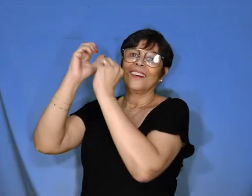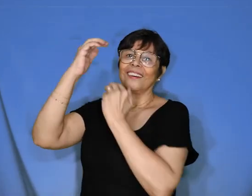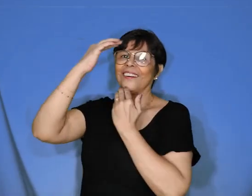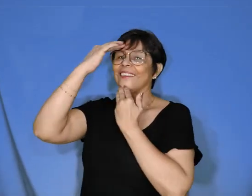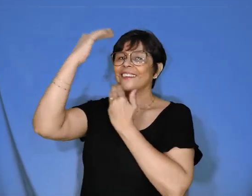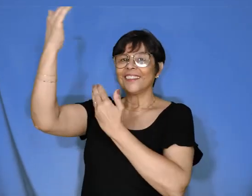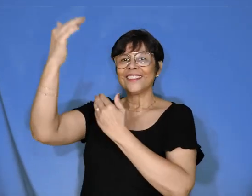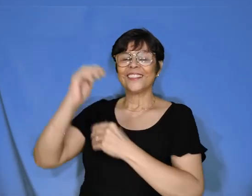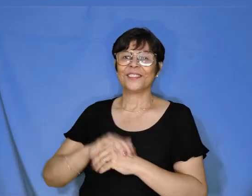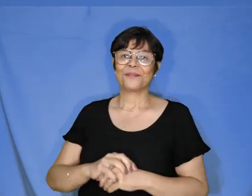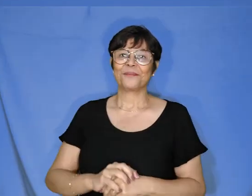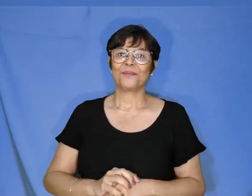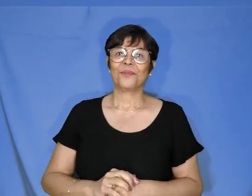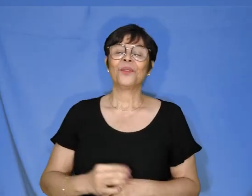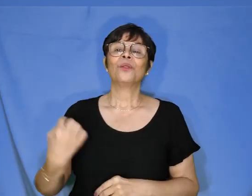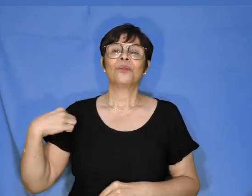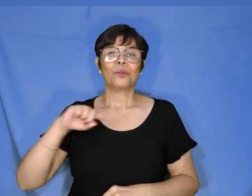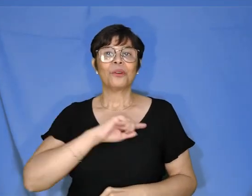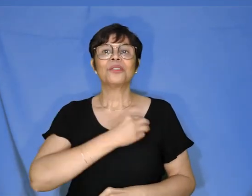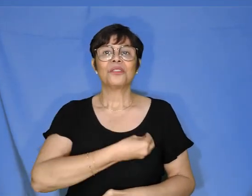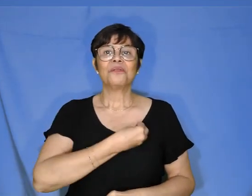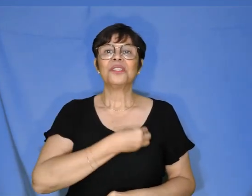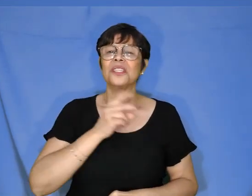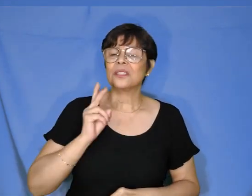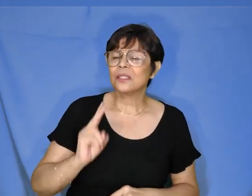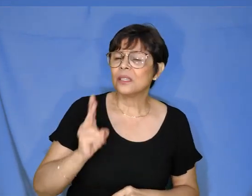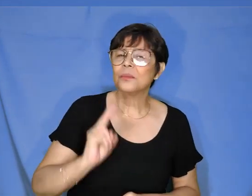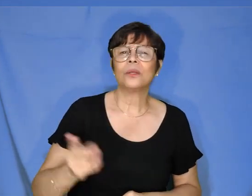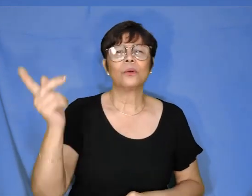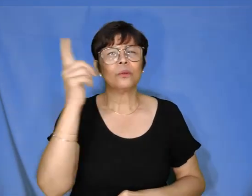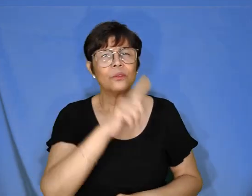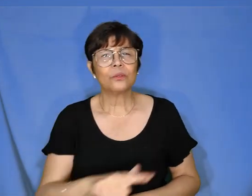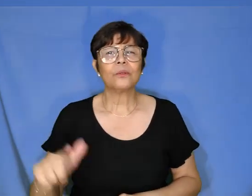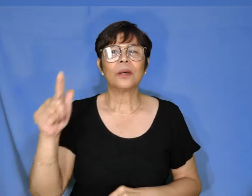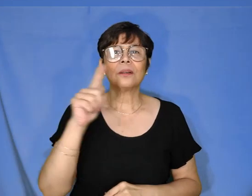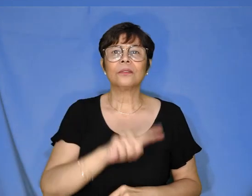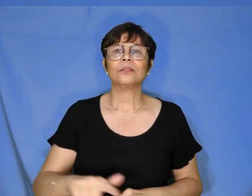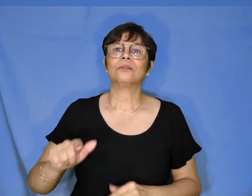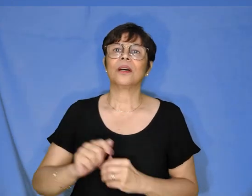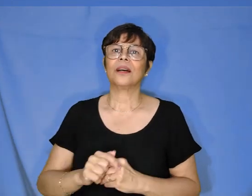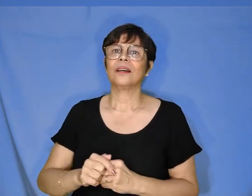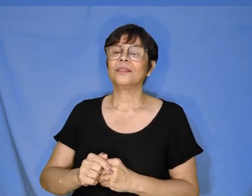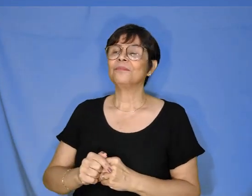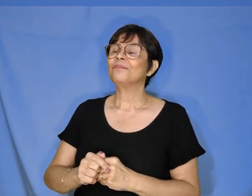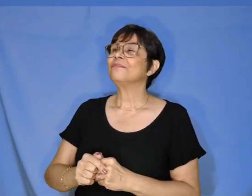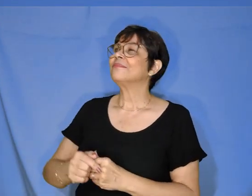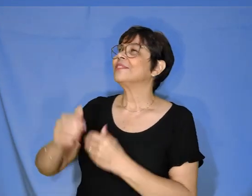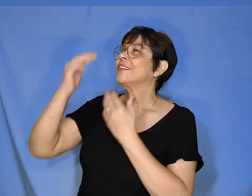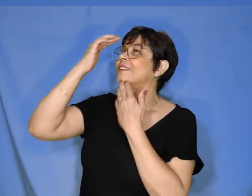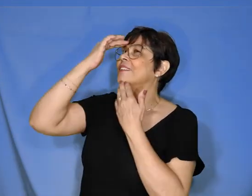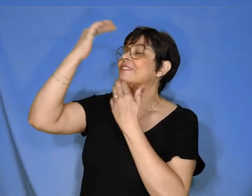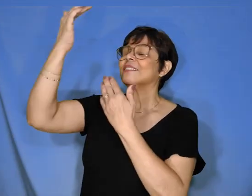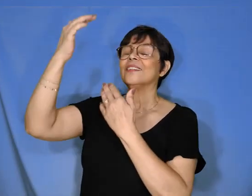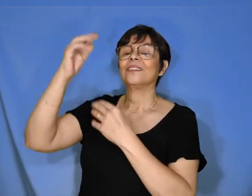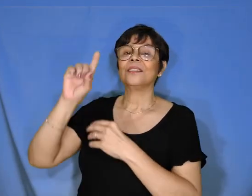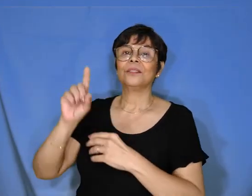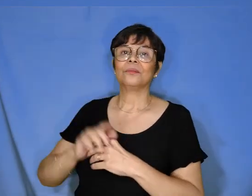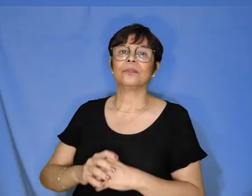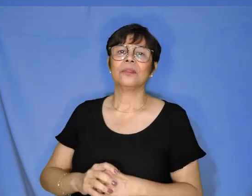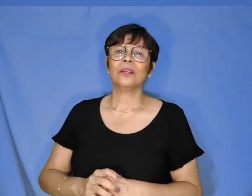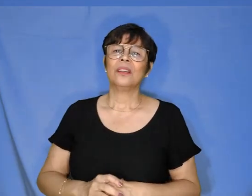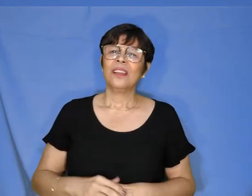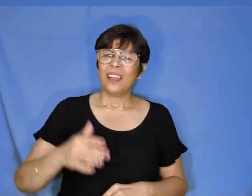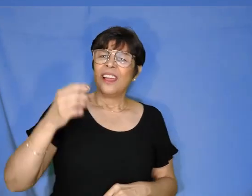Nossa vida deve ser uma constante gratidão a Deus. Devo confessar que nem sempre é fácil ser grato a